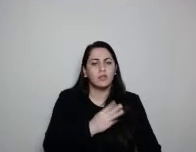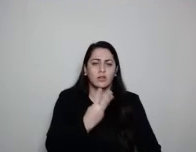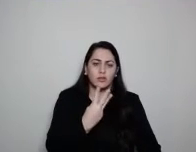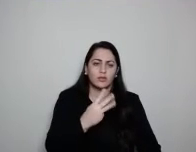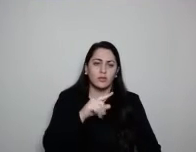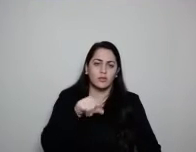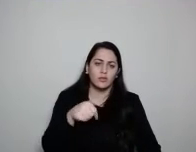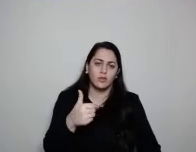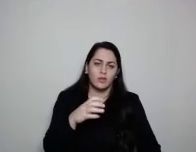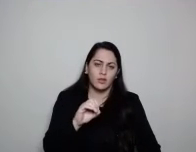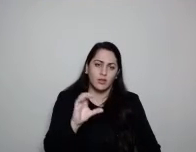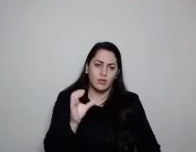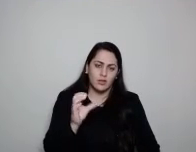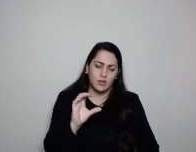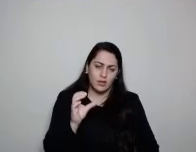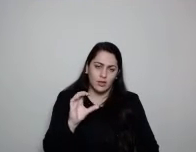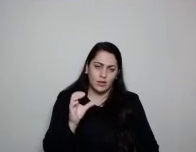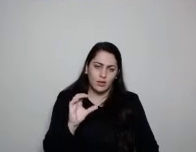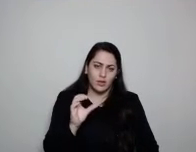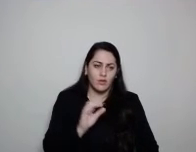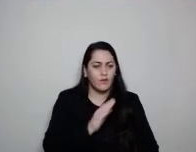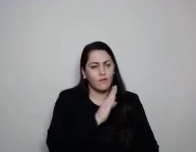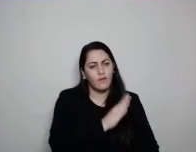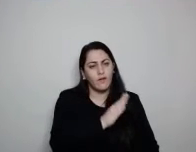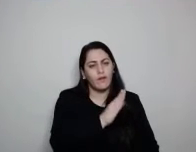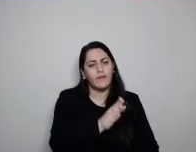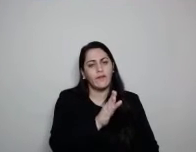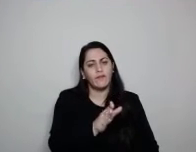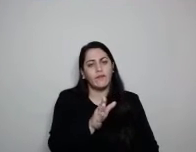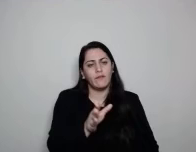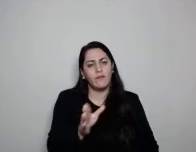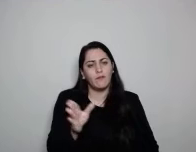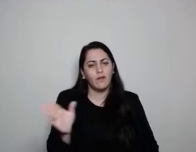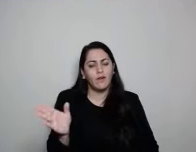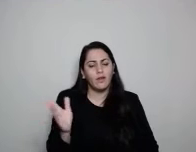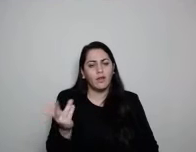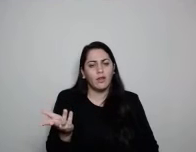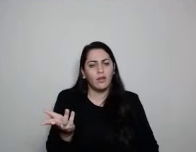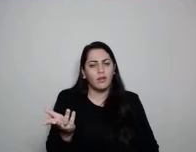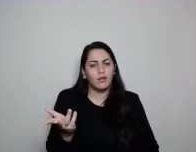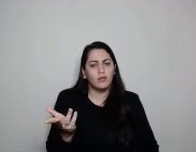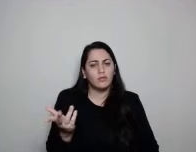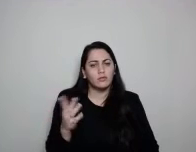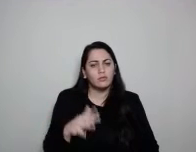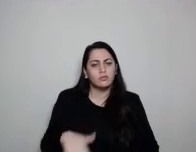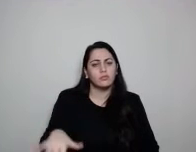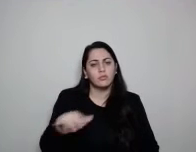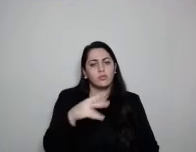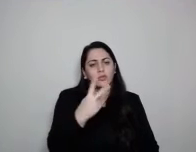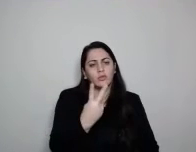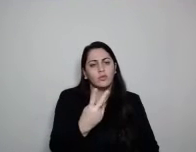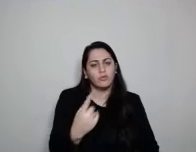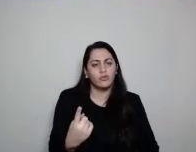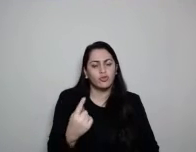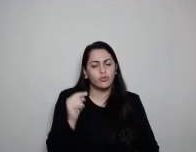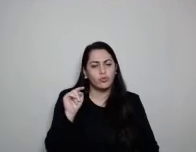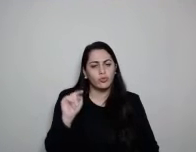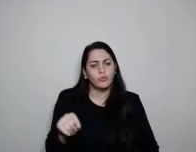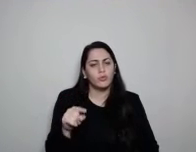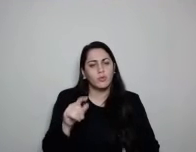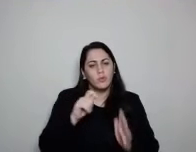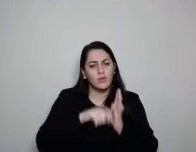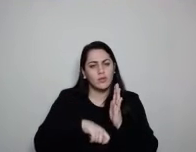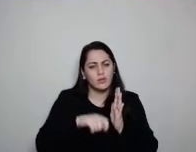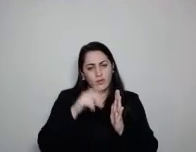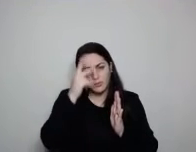por intervenção e no universo de 21 mil assinantes à época, chega